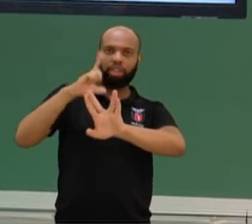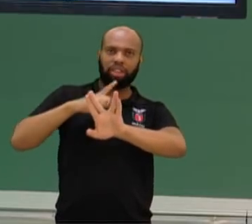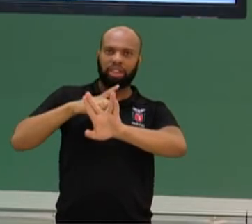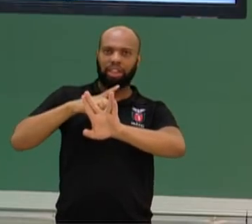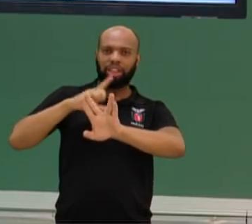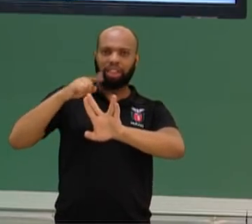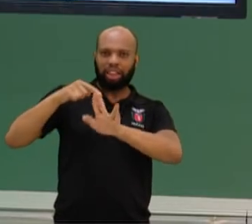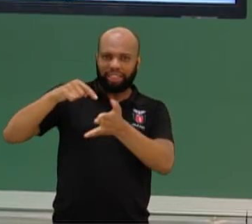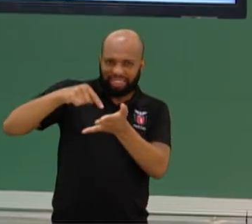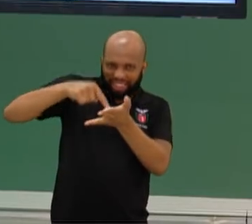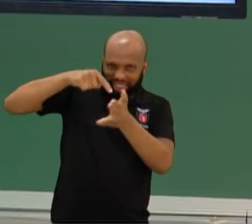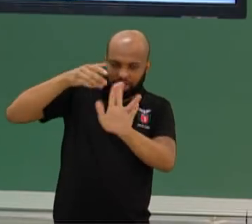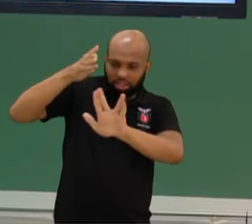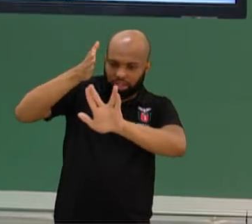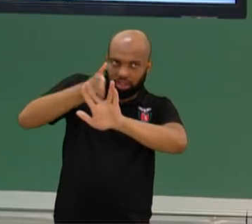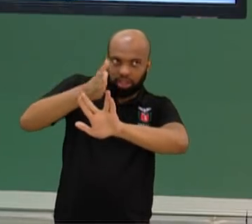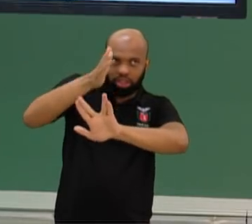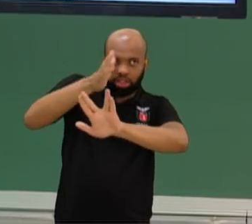pontiaguda, né,